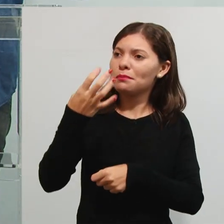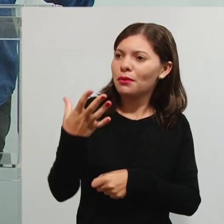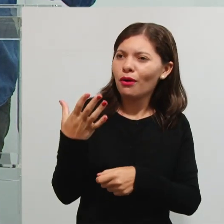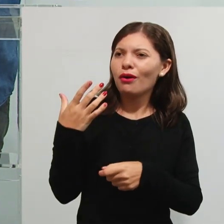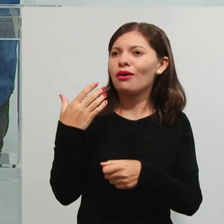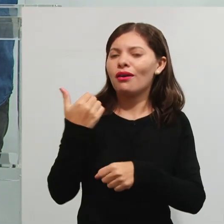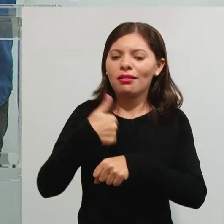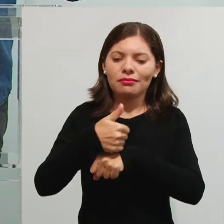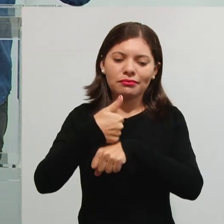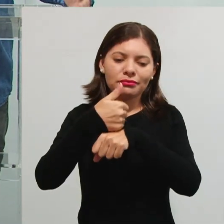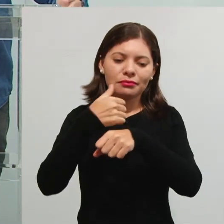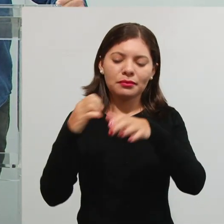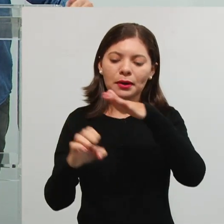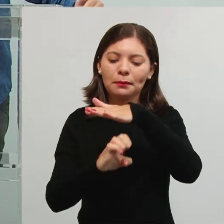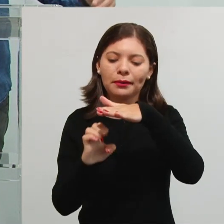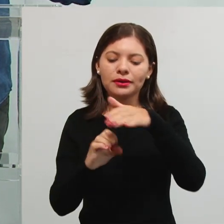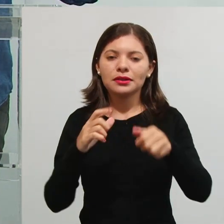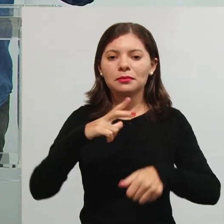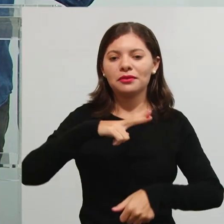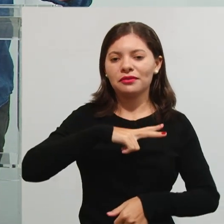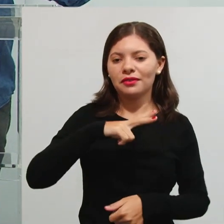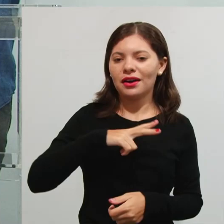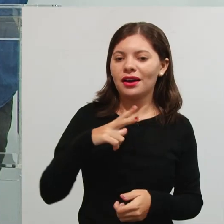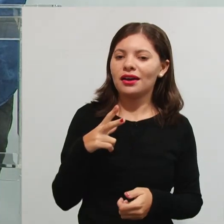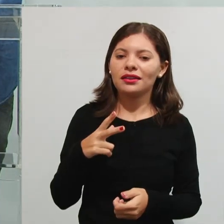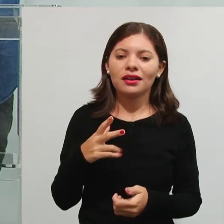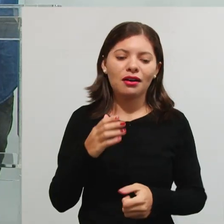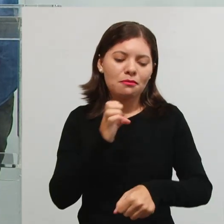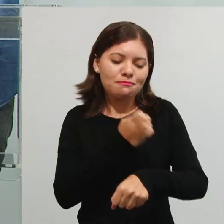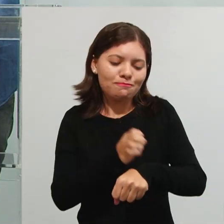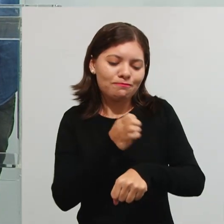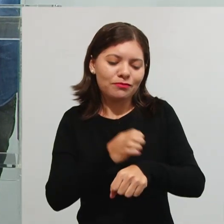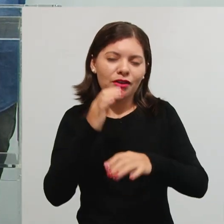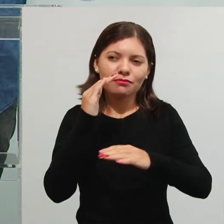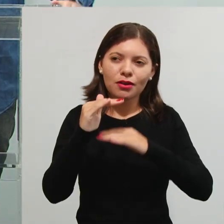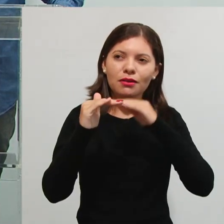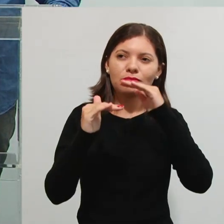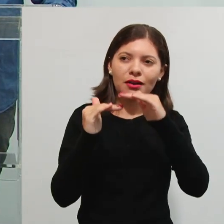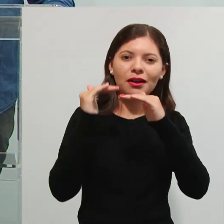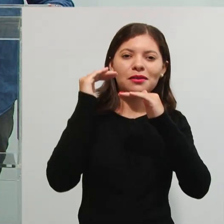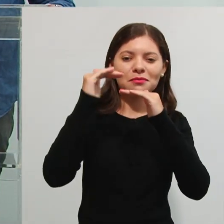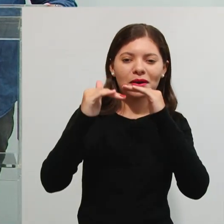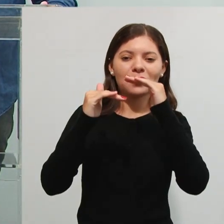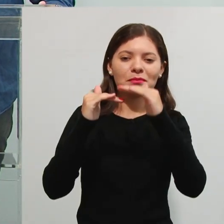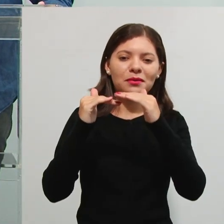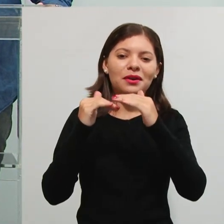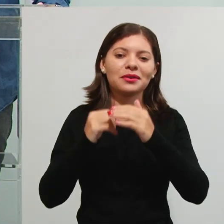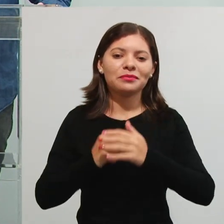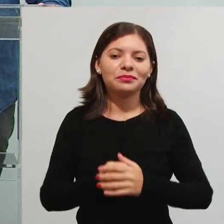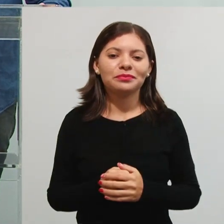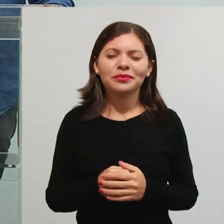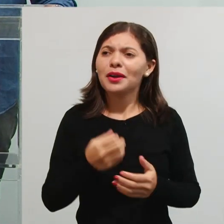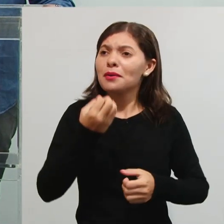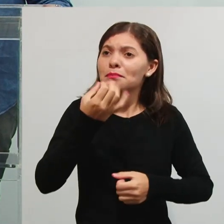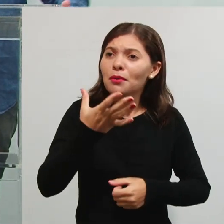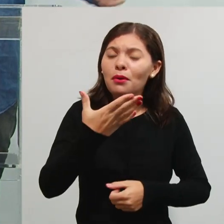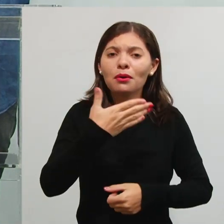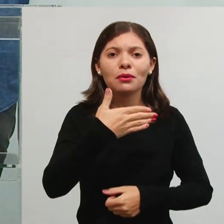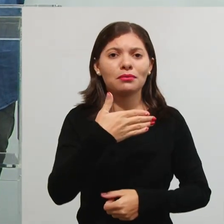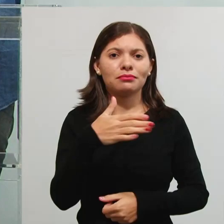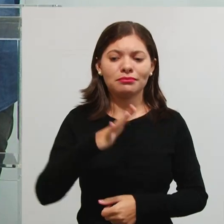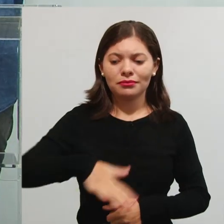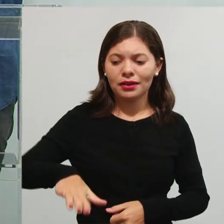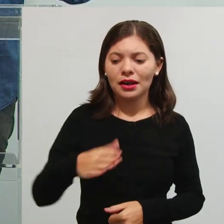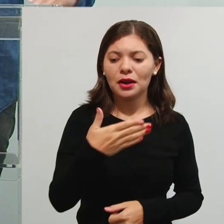privada, você começa ali como menor aprendiz, como estagiário, vai subindo, subindo. É tão bom trabalhar como servidor público, né? Você